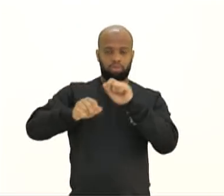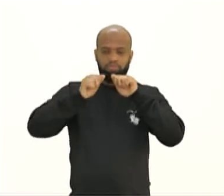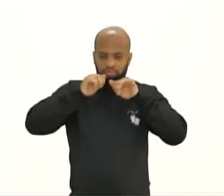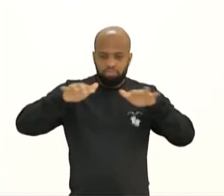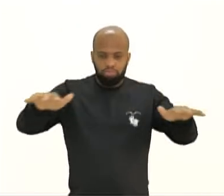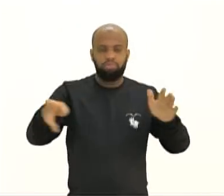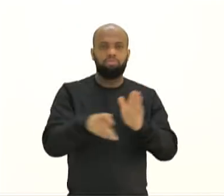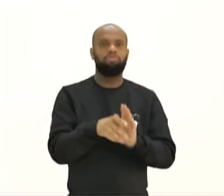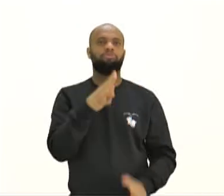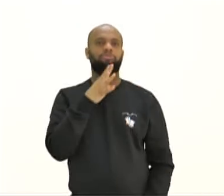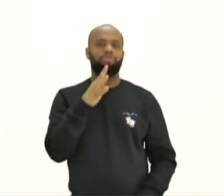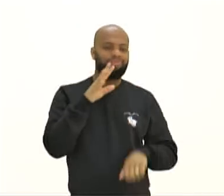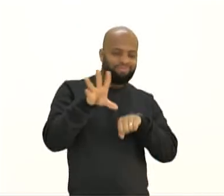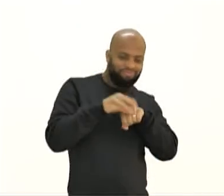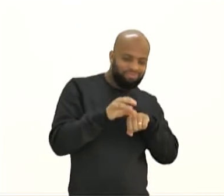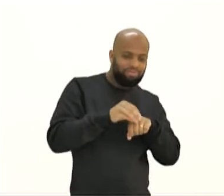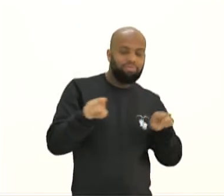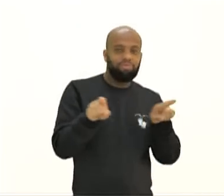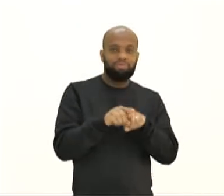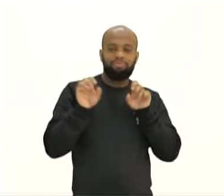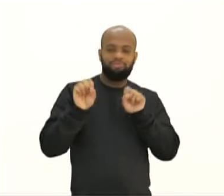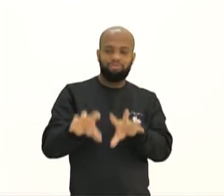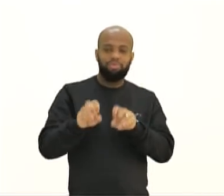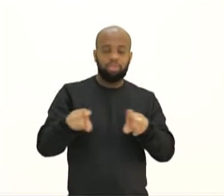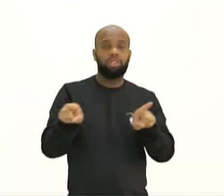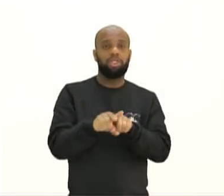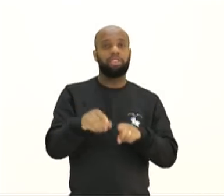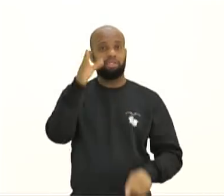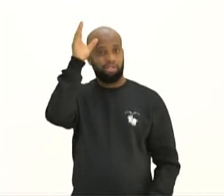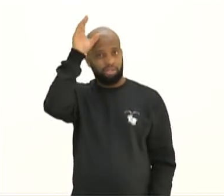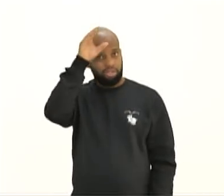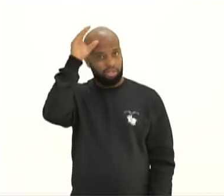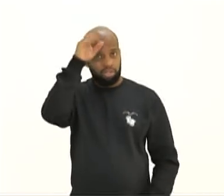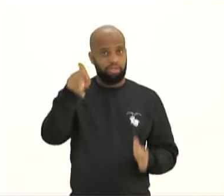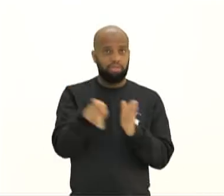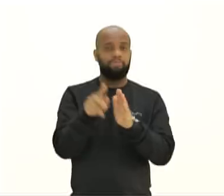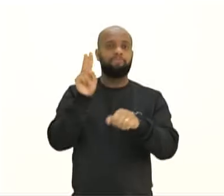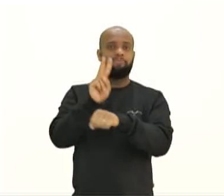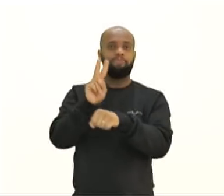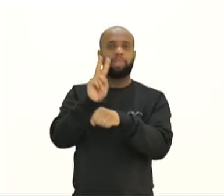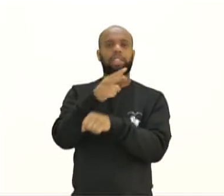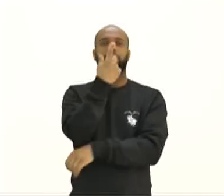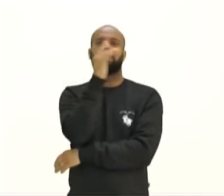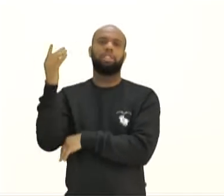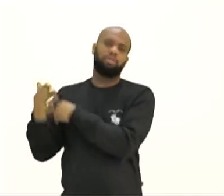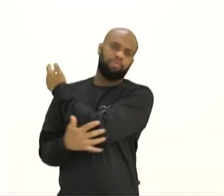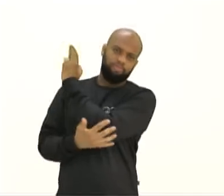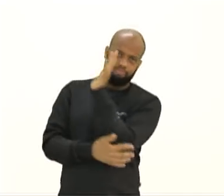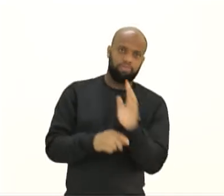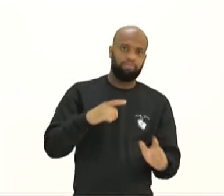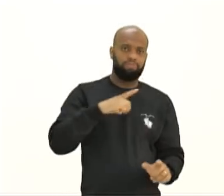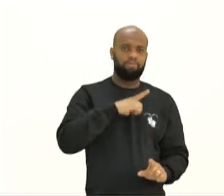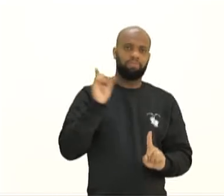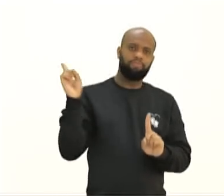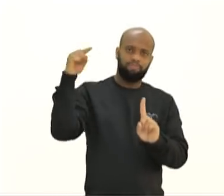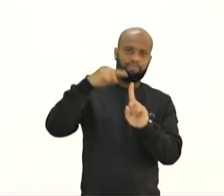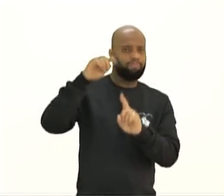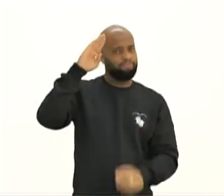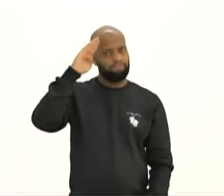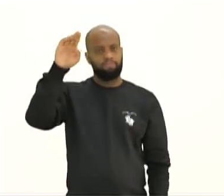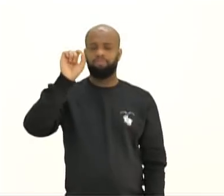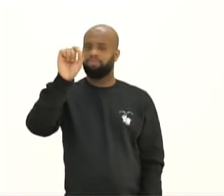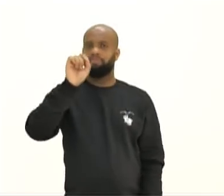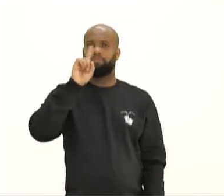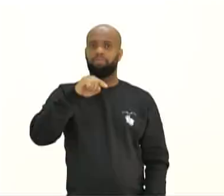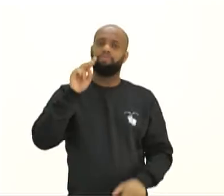do conhecimento, educação e conscientização para a preservação do meio ambiente e tem como principal